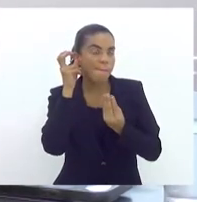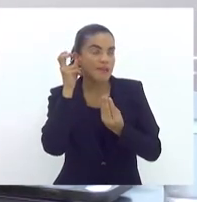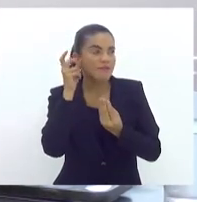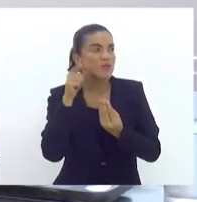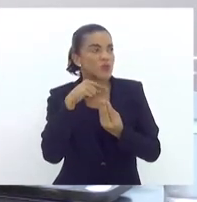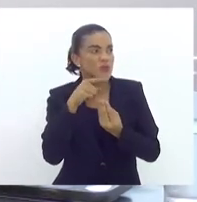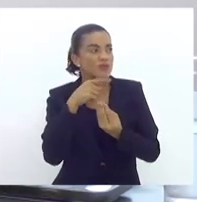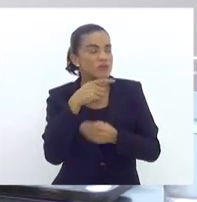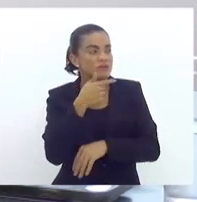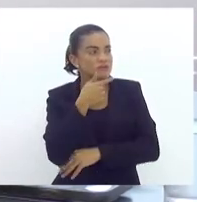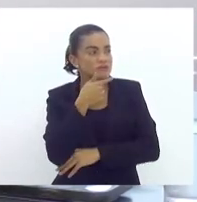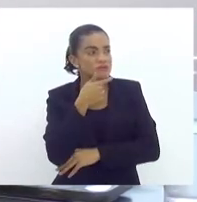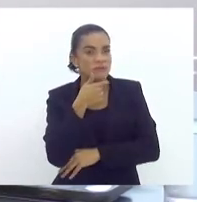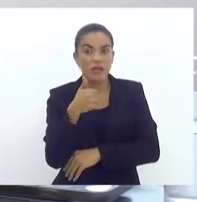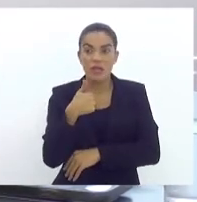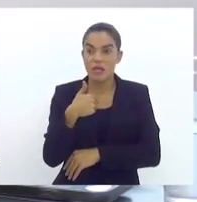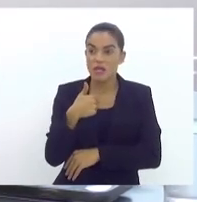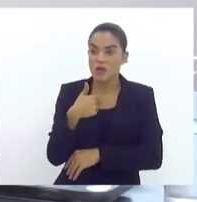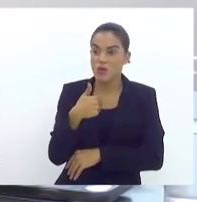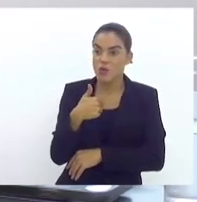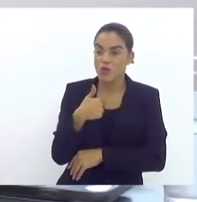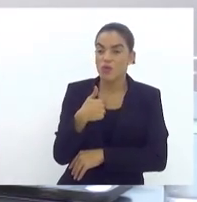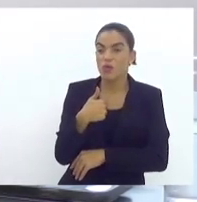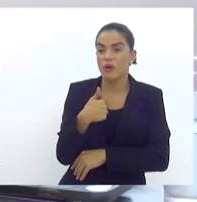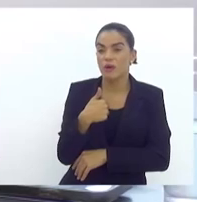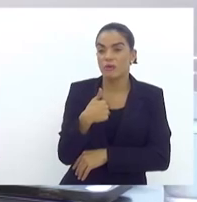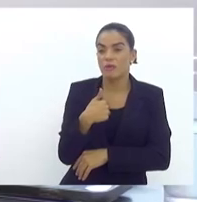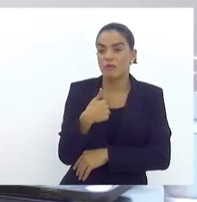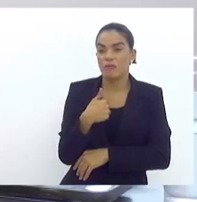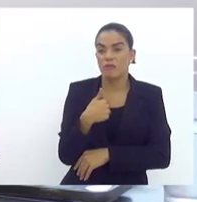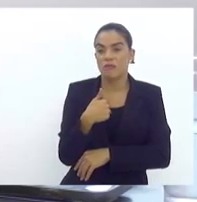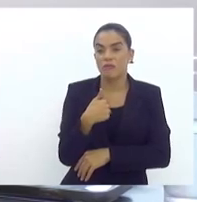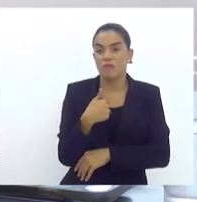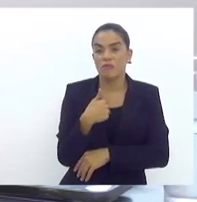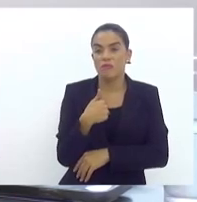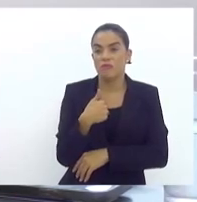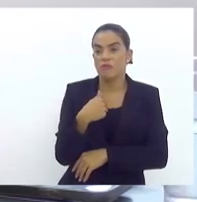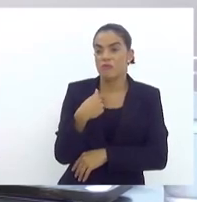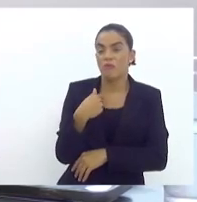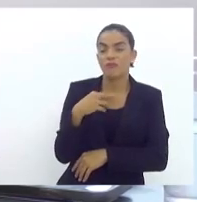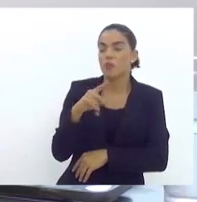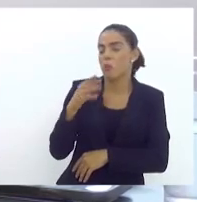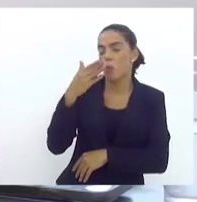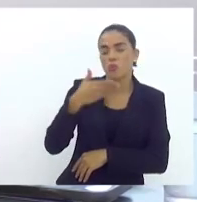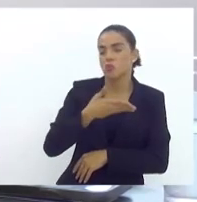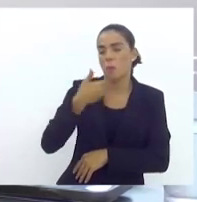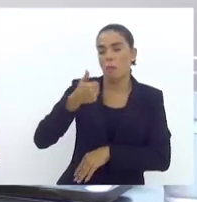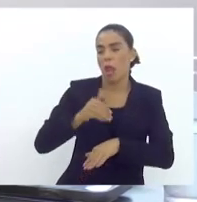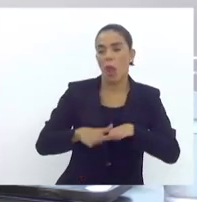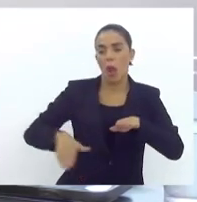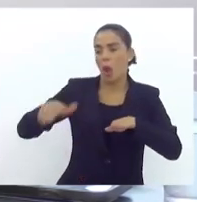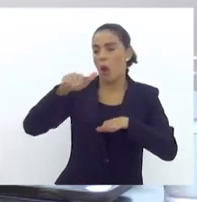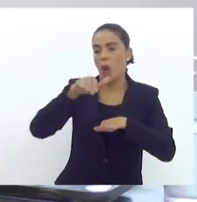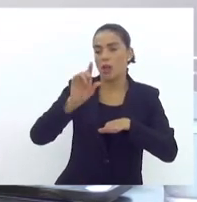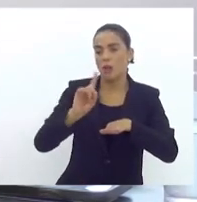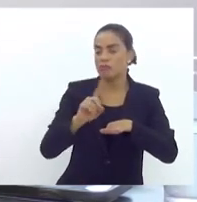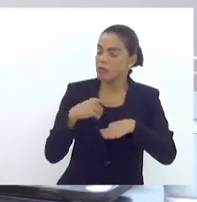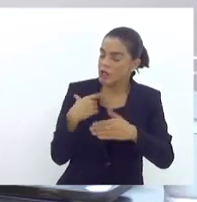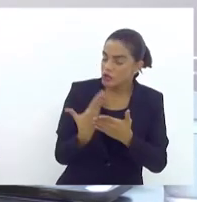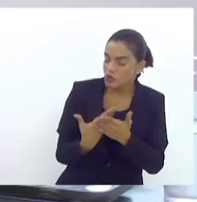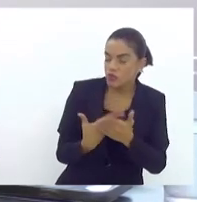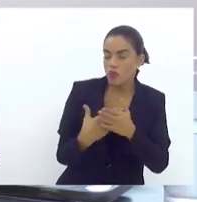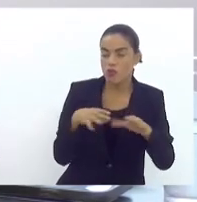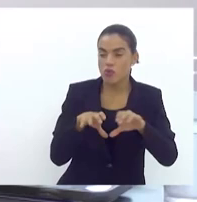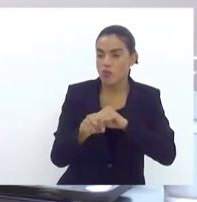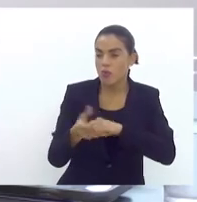para mim que tem um é um não sendo o melhor do que ninguém mas nós que temos um estudo uma